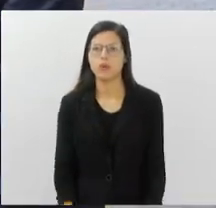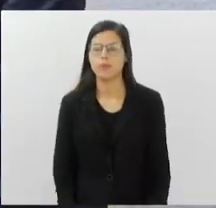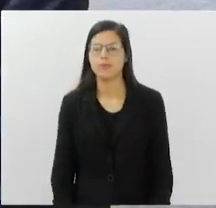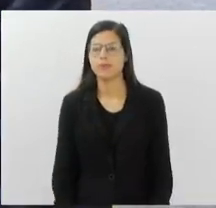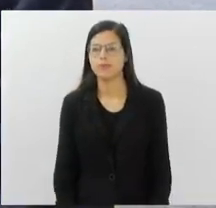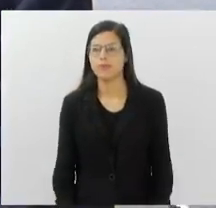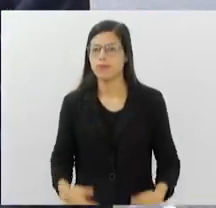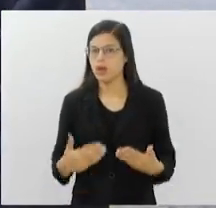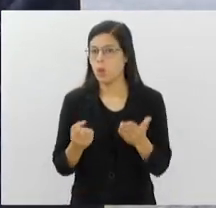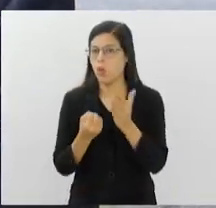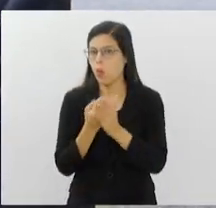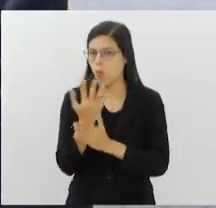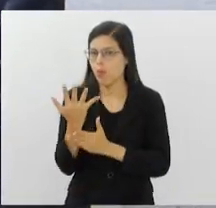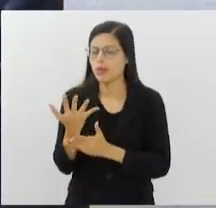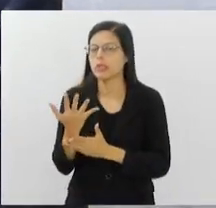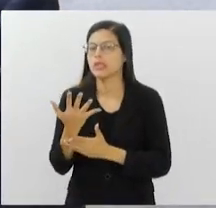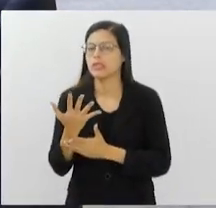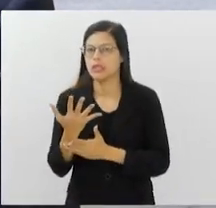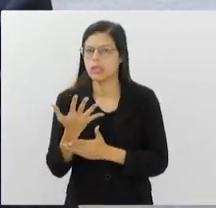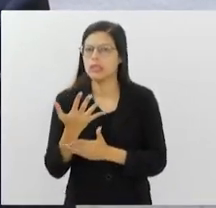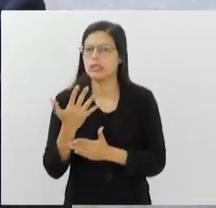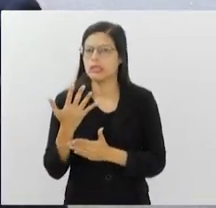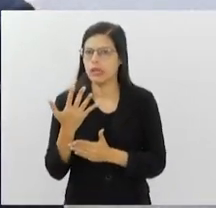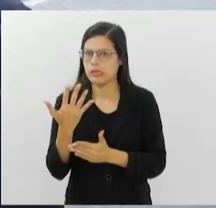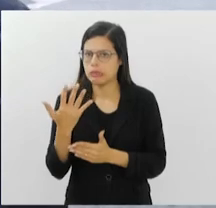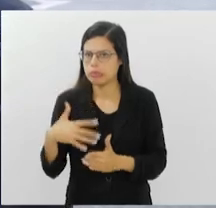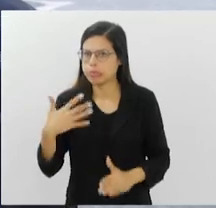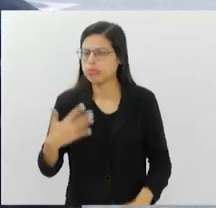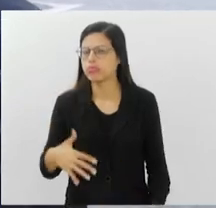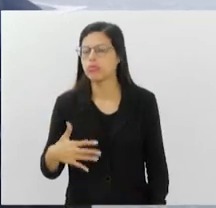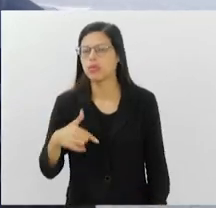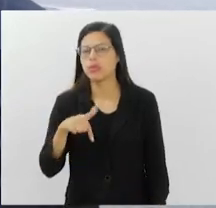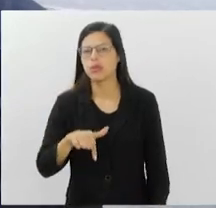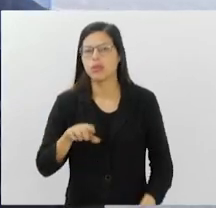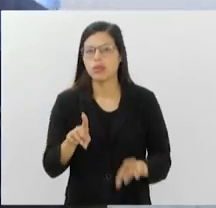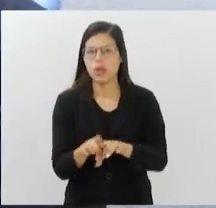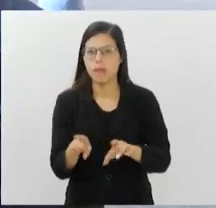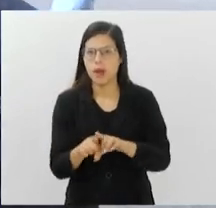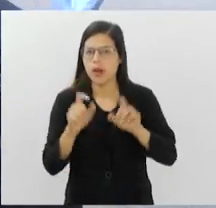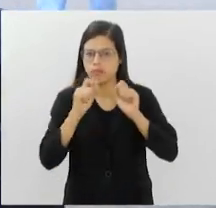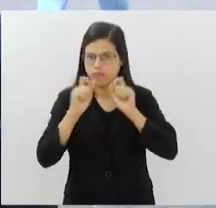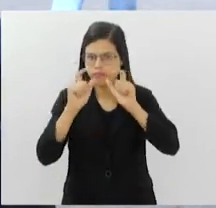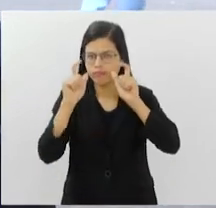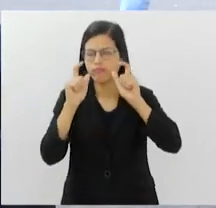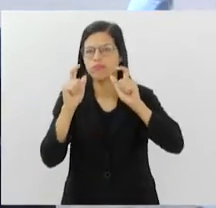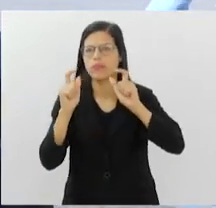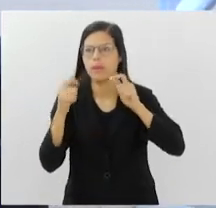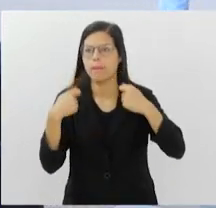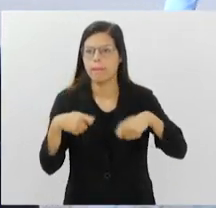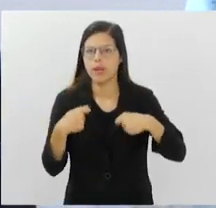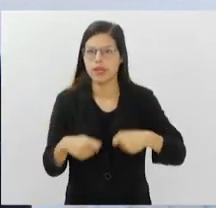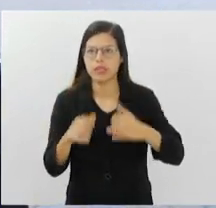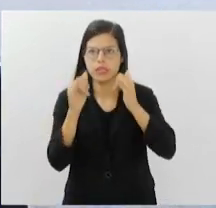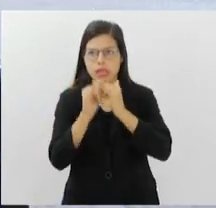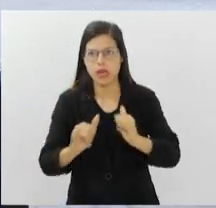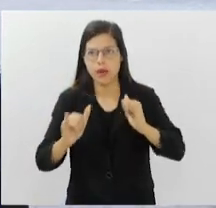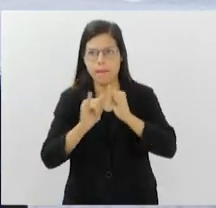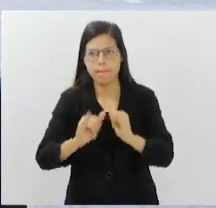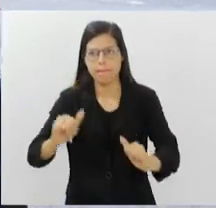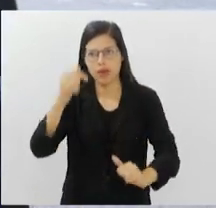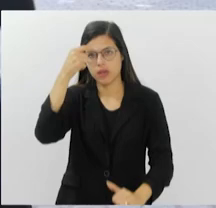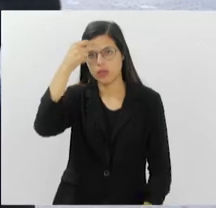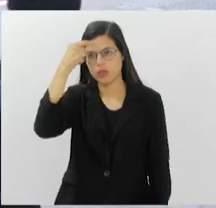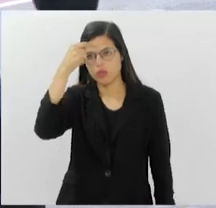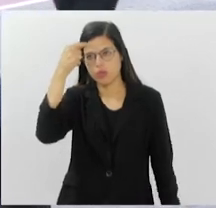números alarmantes em relação à sífilis, né, que trazem um alerta, também chamam a atenção para a importância da campanha de conscientização